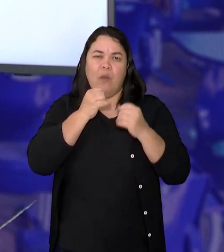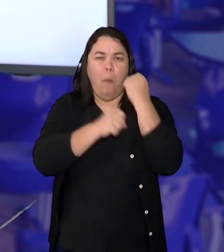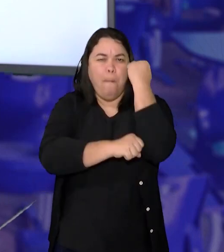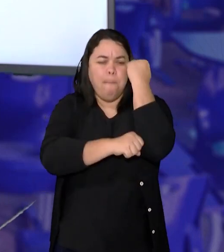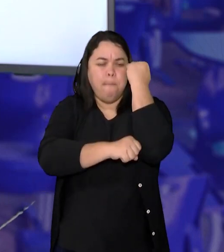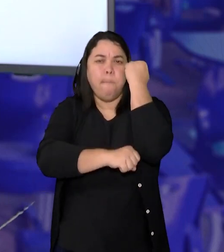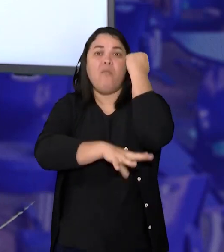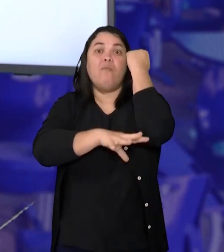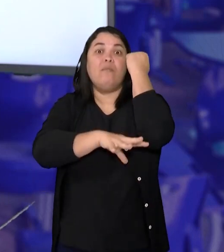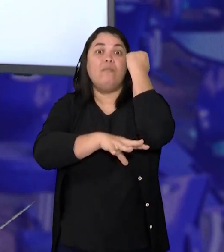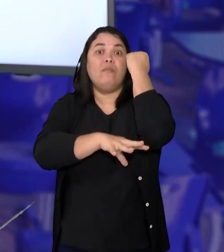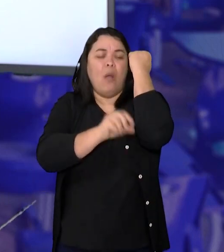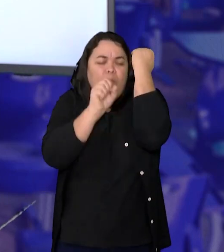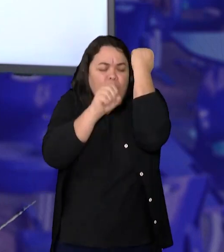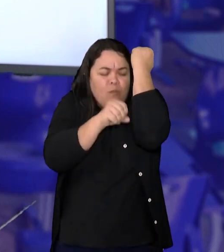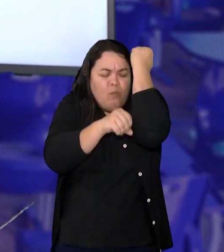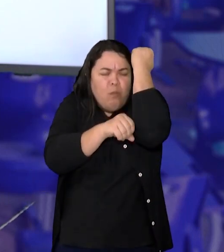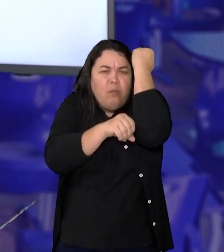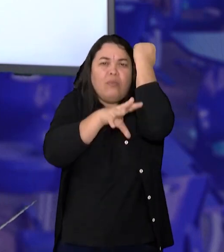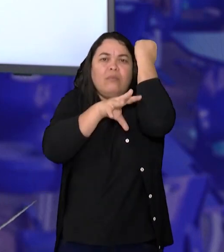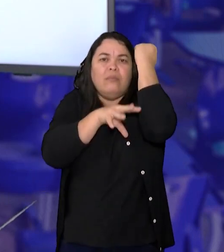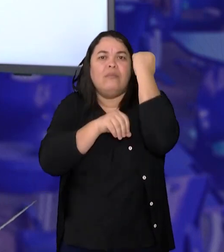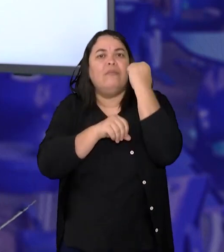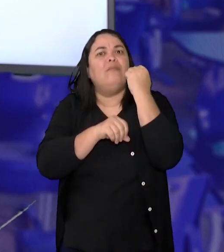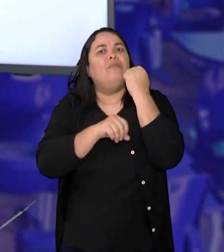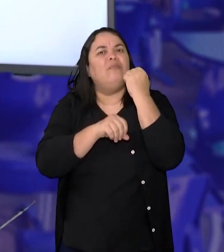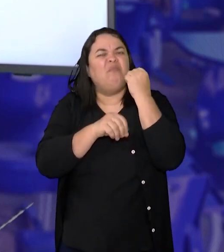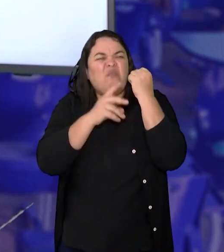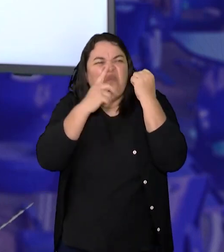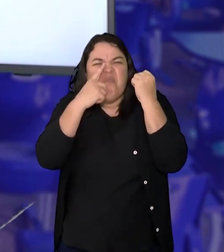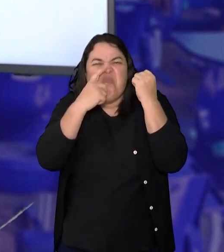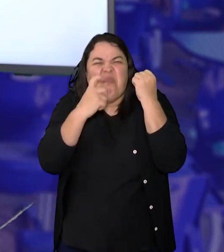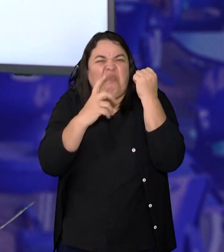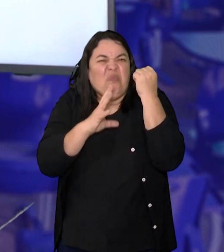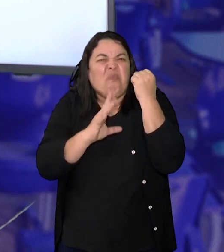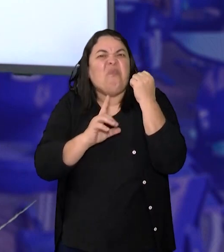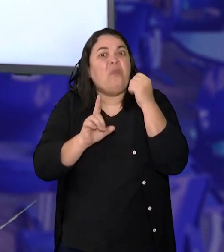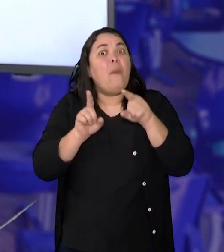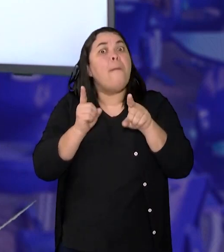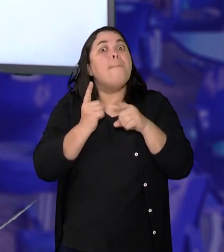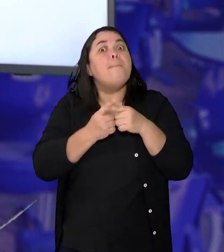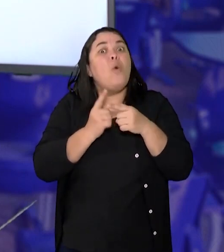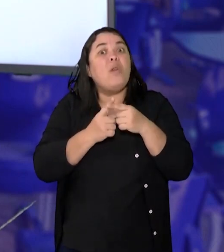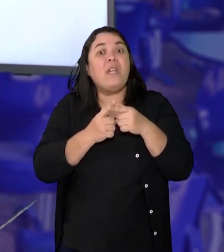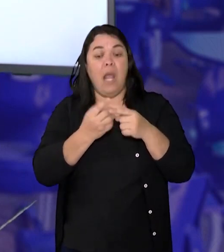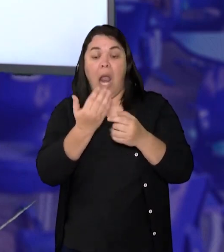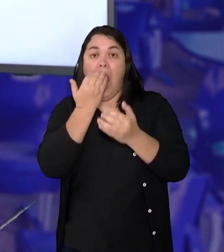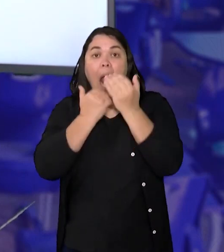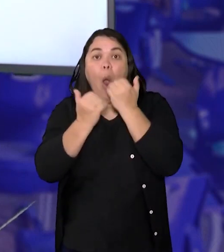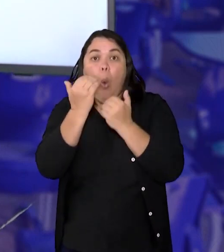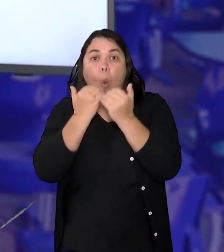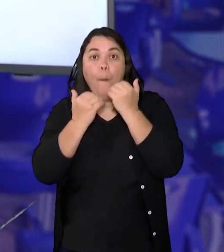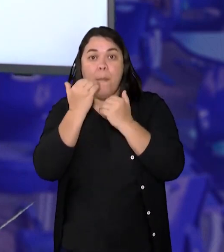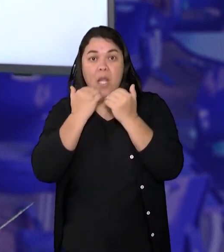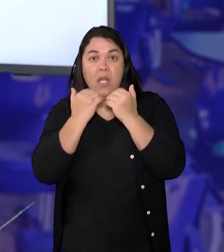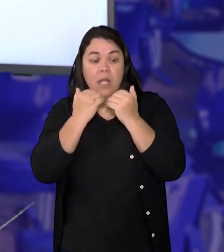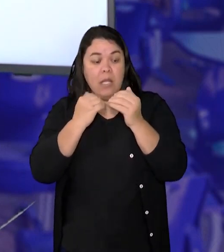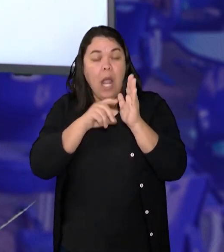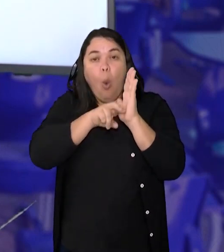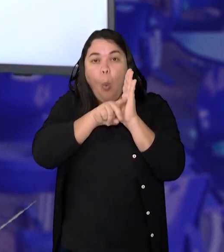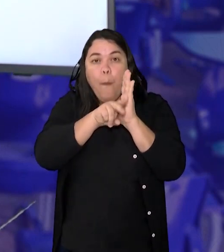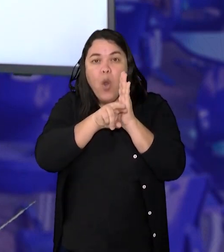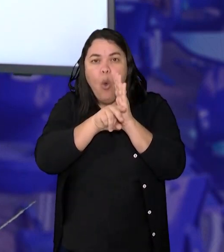flatulênciazinha, aquele punzinho, puf? Aquilo dali às vezes quando sai com um fedorzinho é porque o que você comeu, o